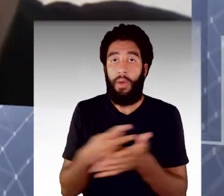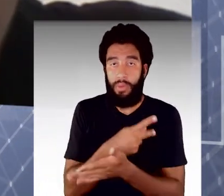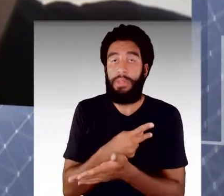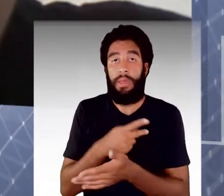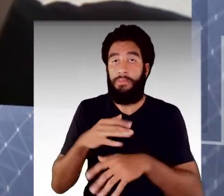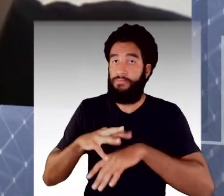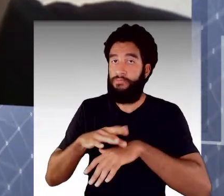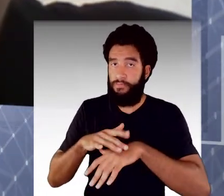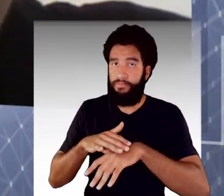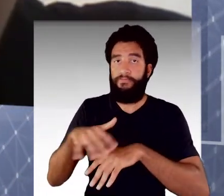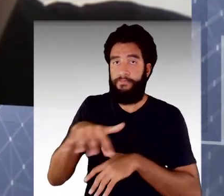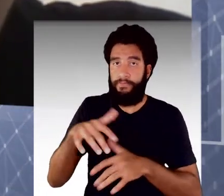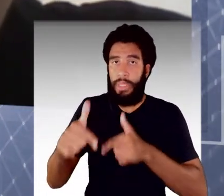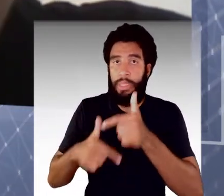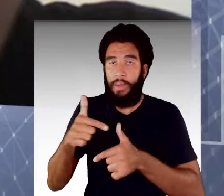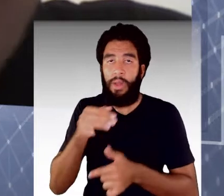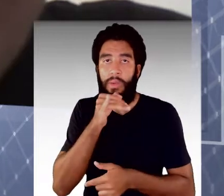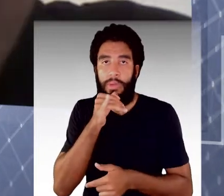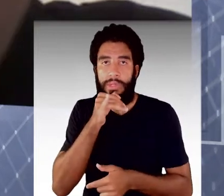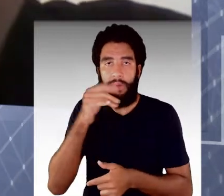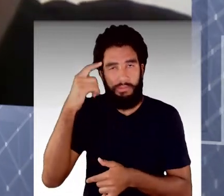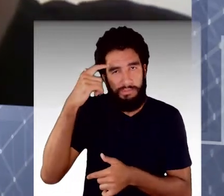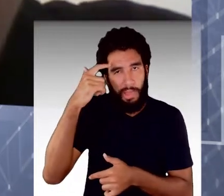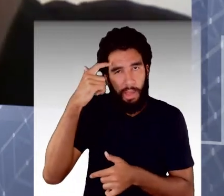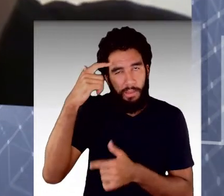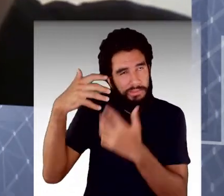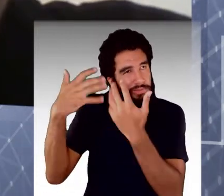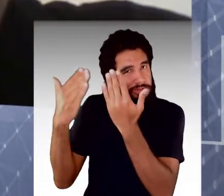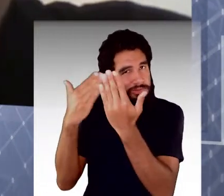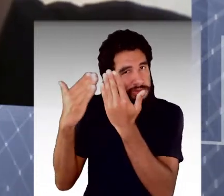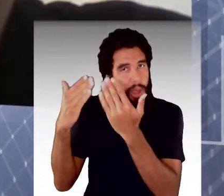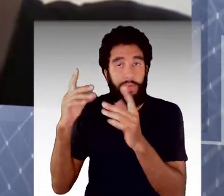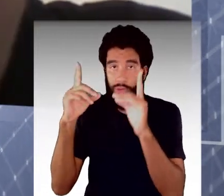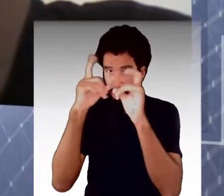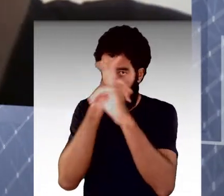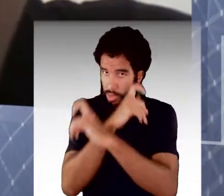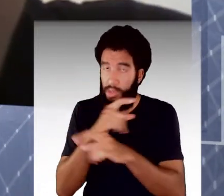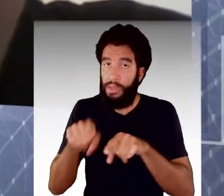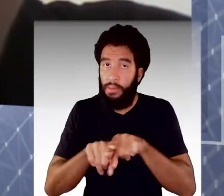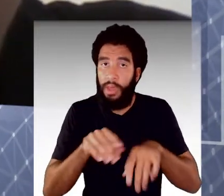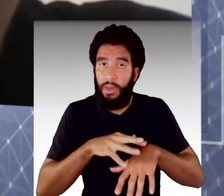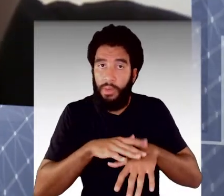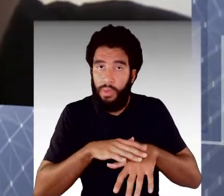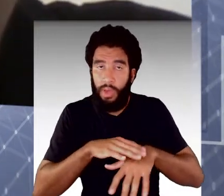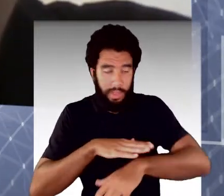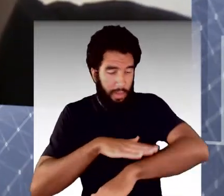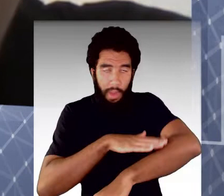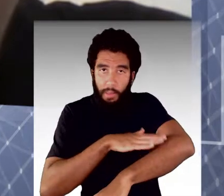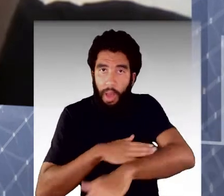ocorrência de doenças do trabalho, sejam desde transtornos psíquicos até, na sua maioria, as